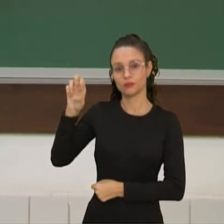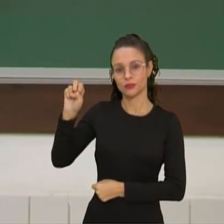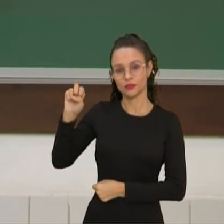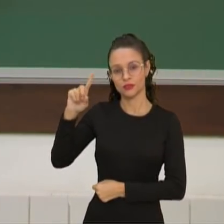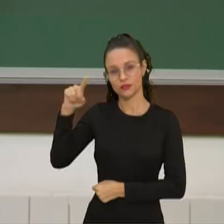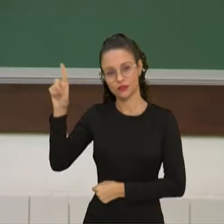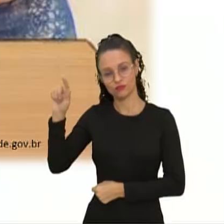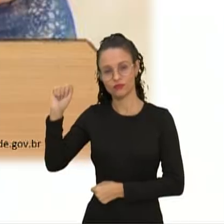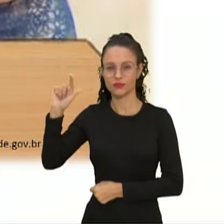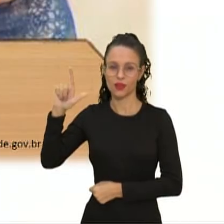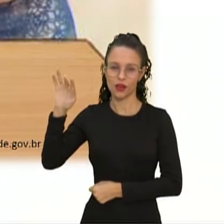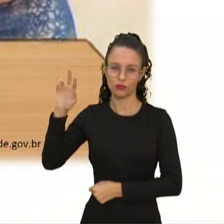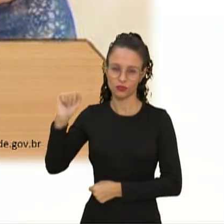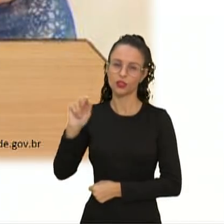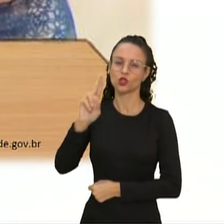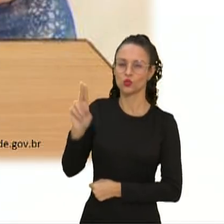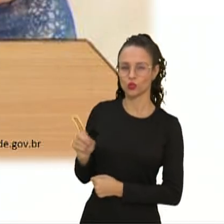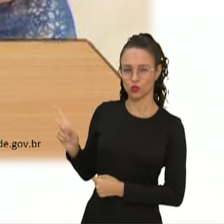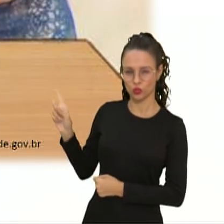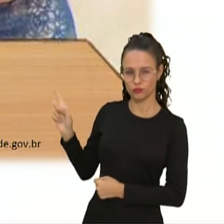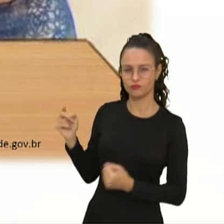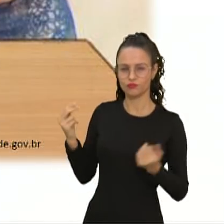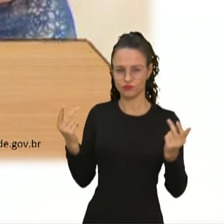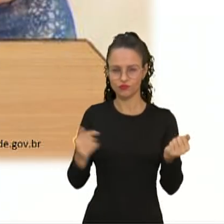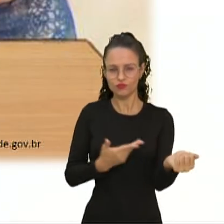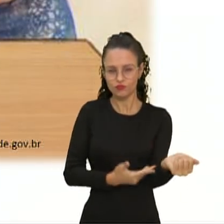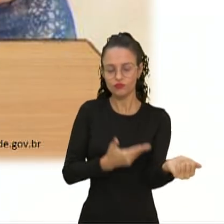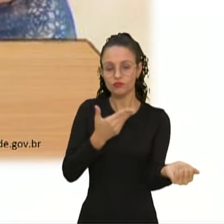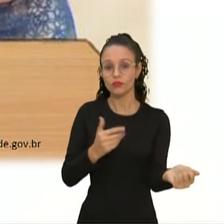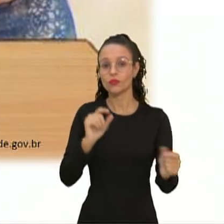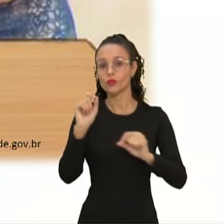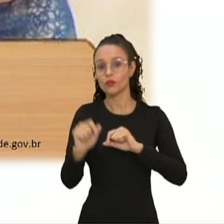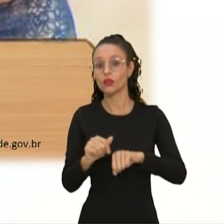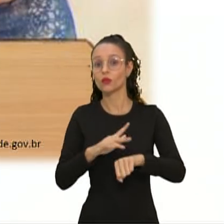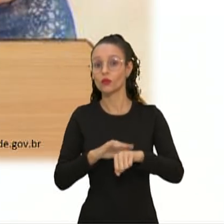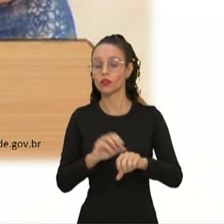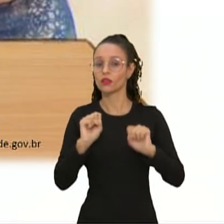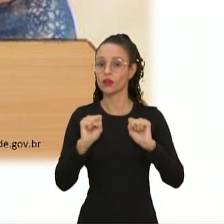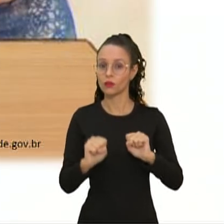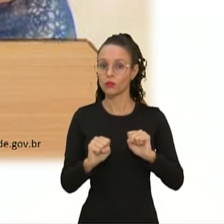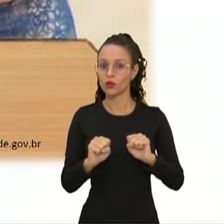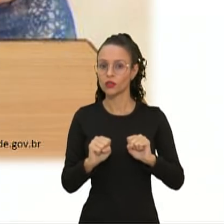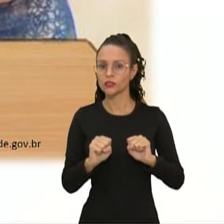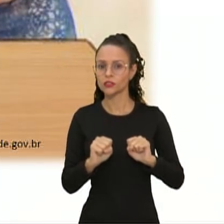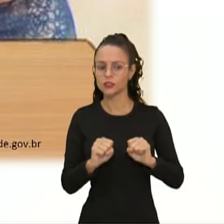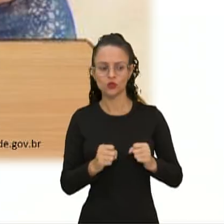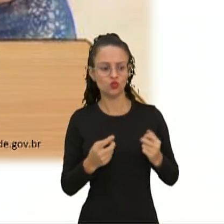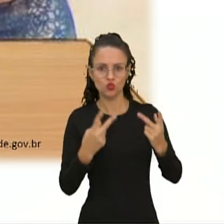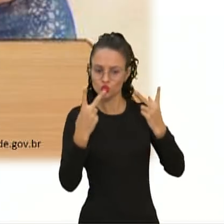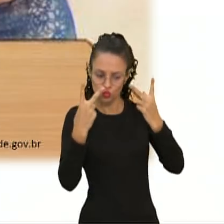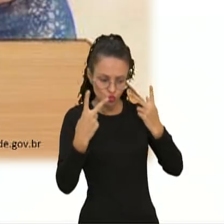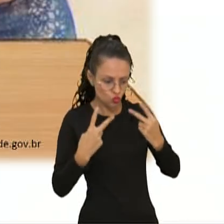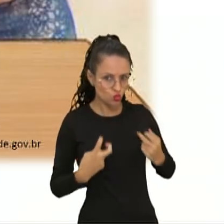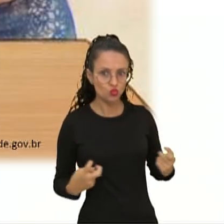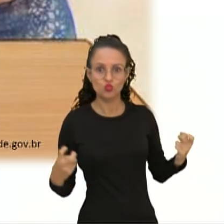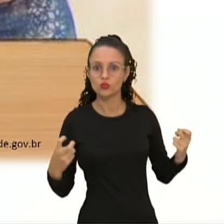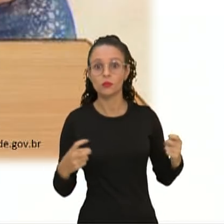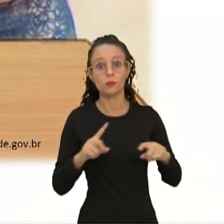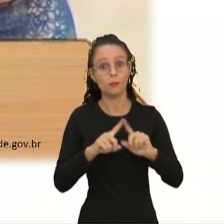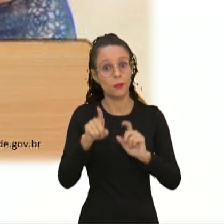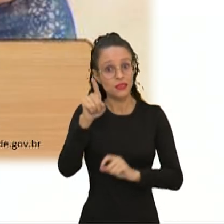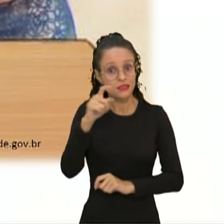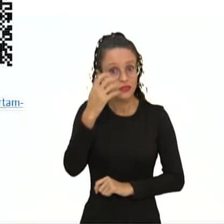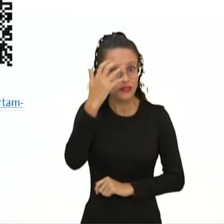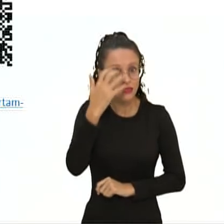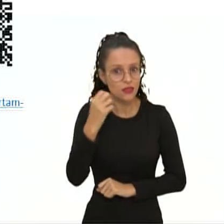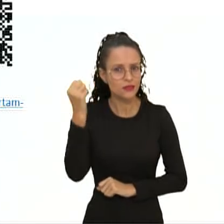a hipertensão é uma doença que muitas vezes pode ser silenciosa no início, tá? Mas é super séria,